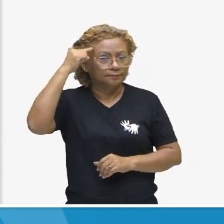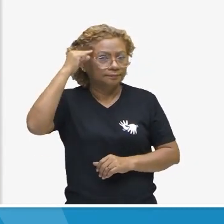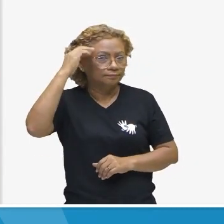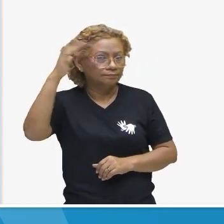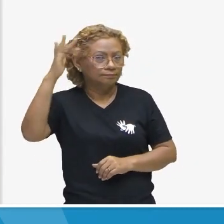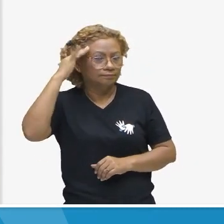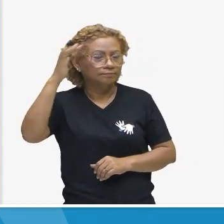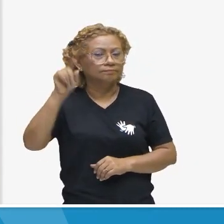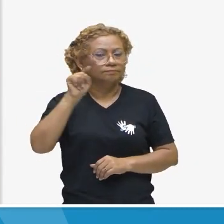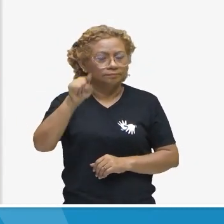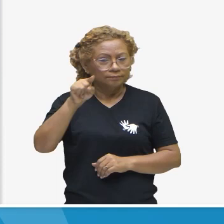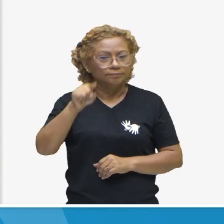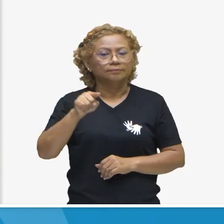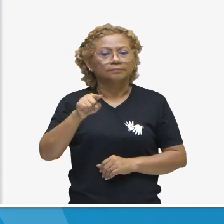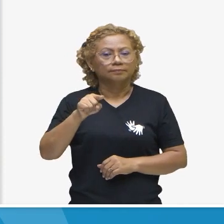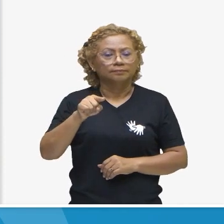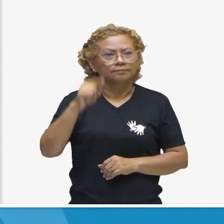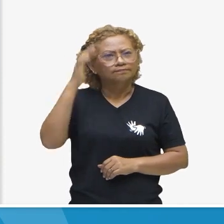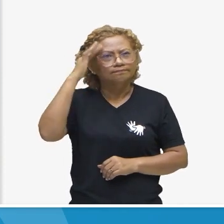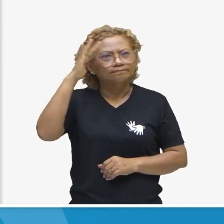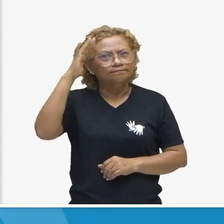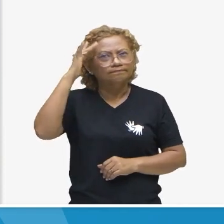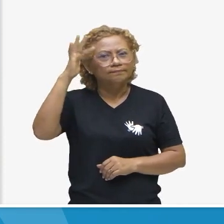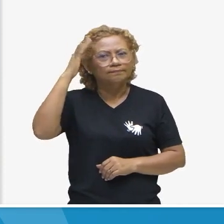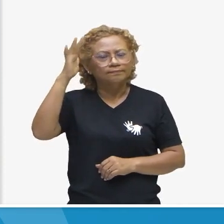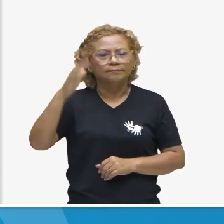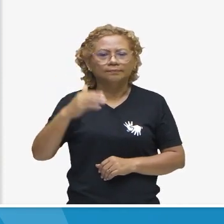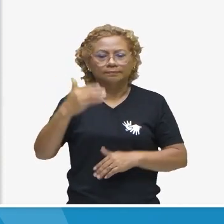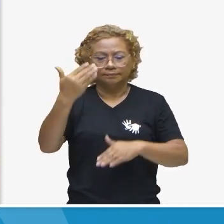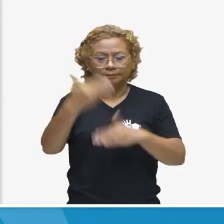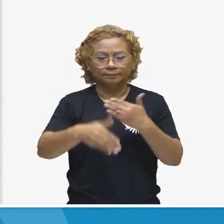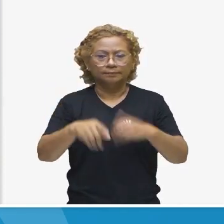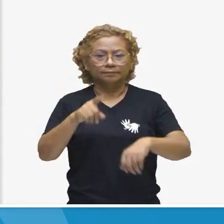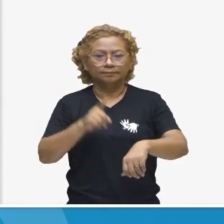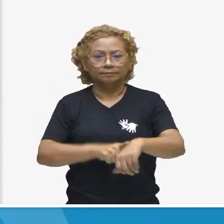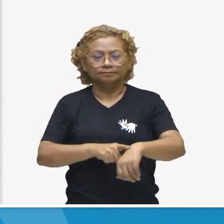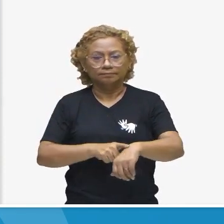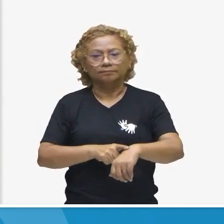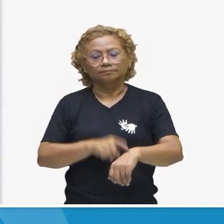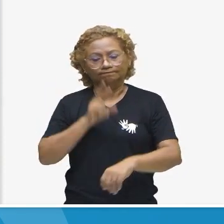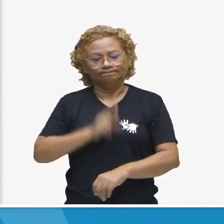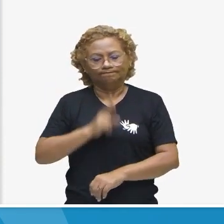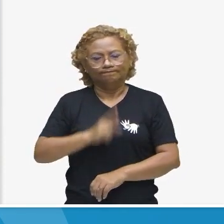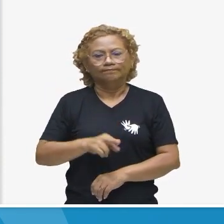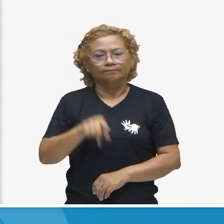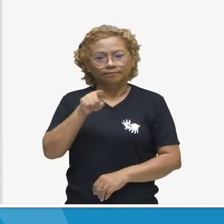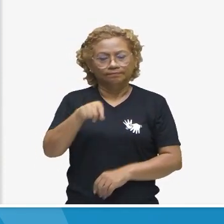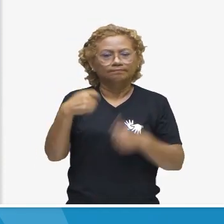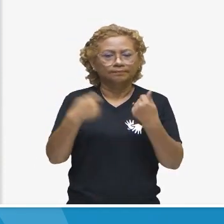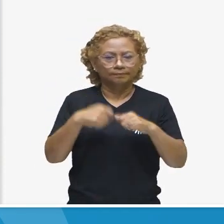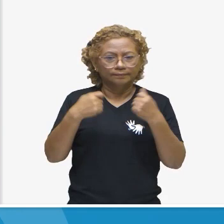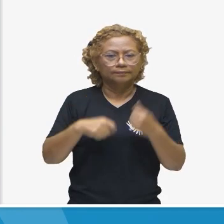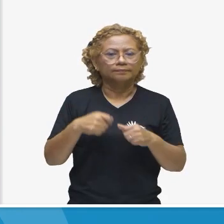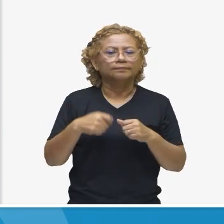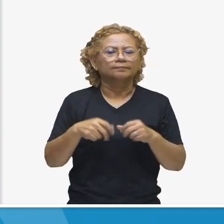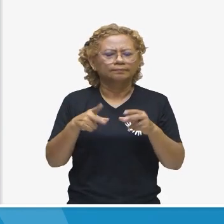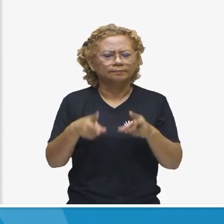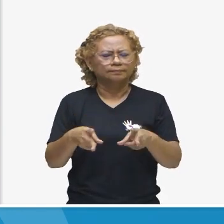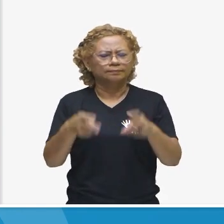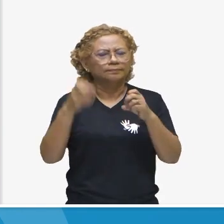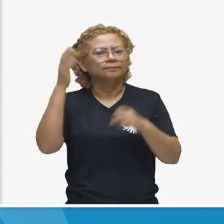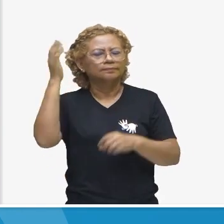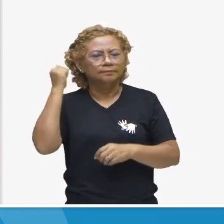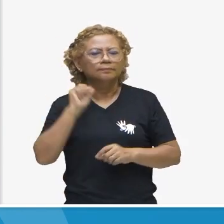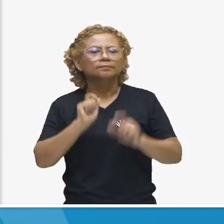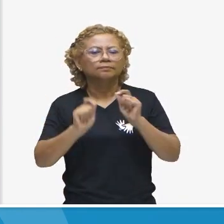da prova. Você tem que ter ali as noções básicas de projeção ortogonal, você tem que saber o que é uma projeção ortogonal,